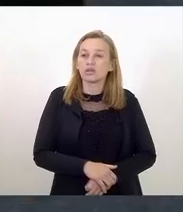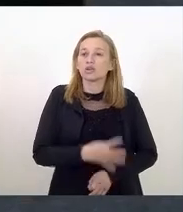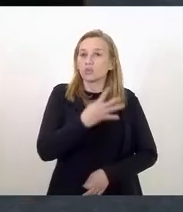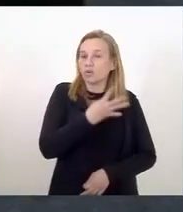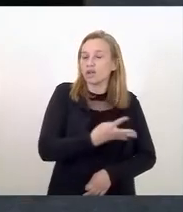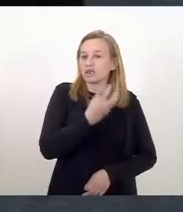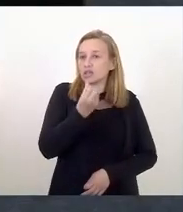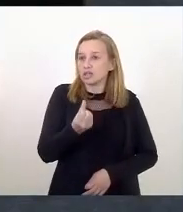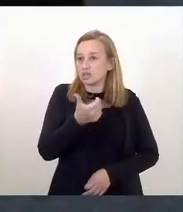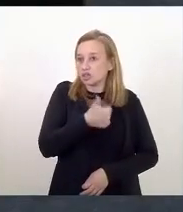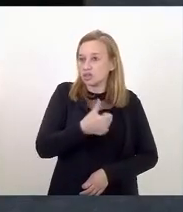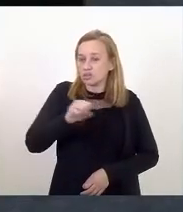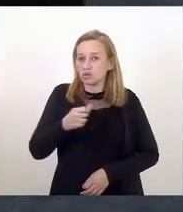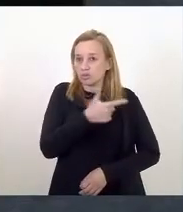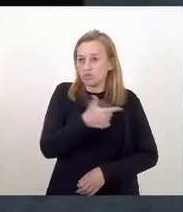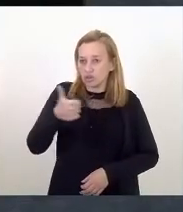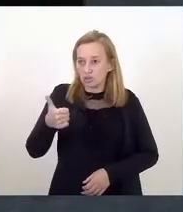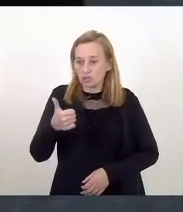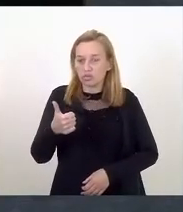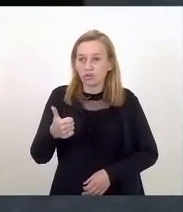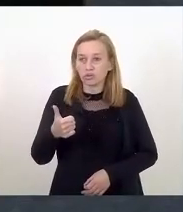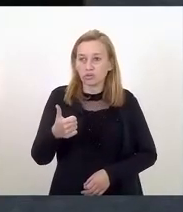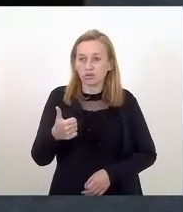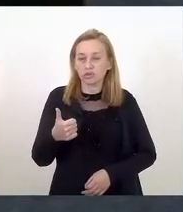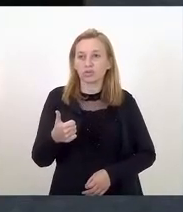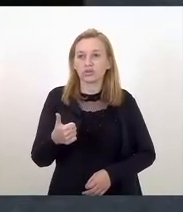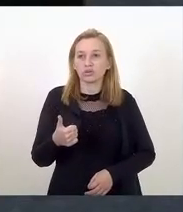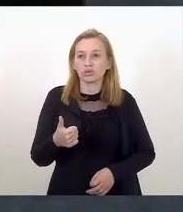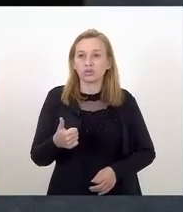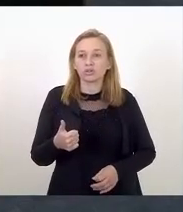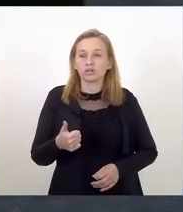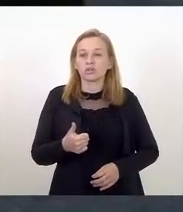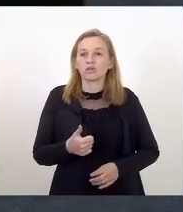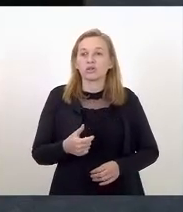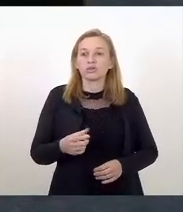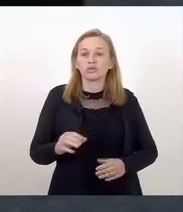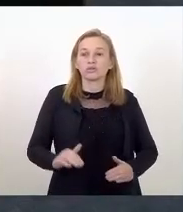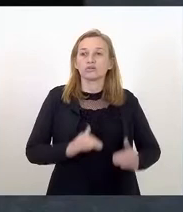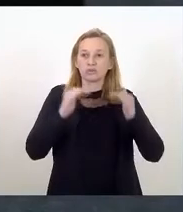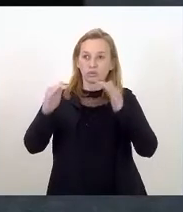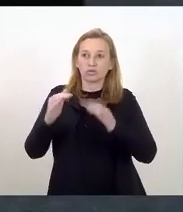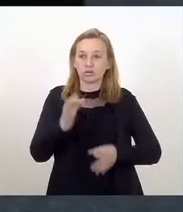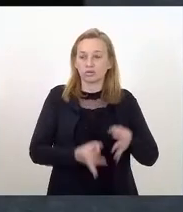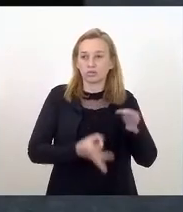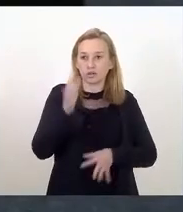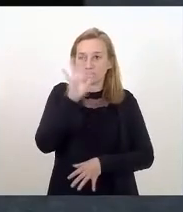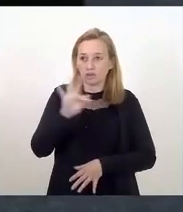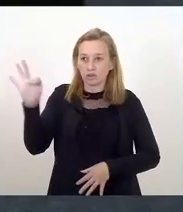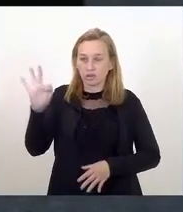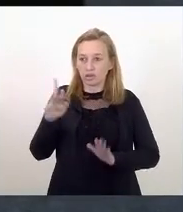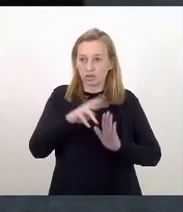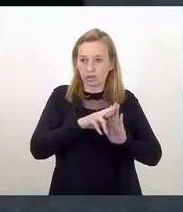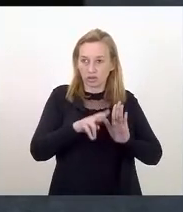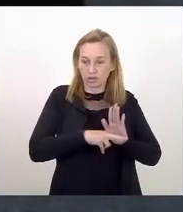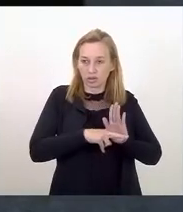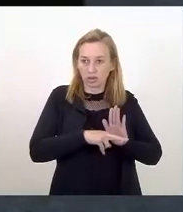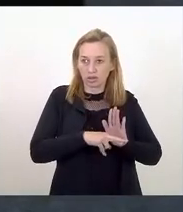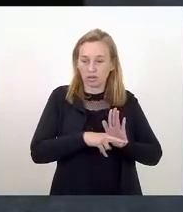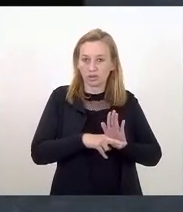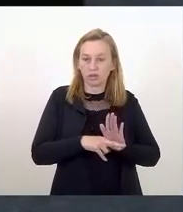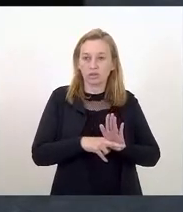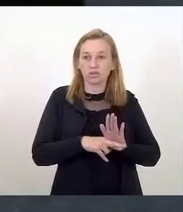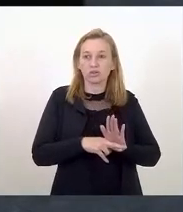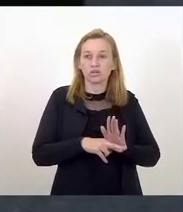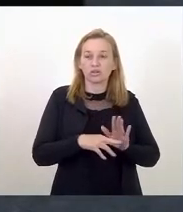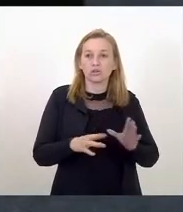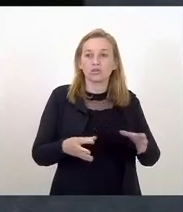4618-2021 que estabelece em razão da determinação do Supremo Tribunal Federal as regras gerais de reenquadramento dos servidores efetivos do